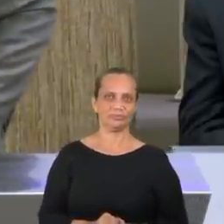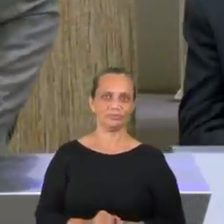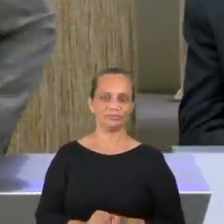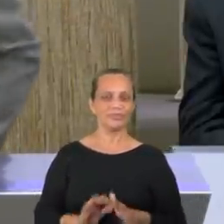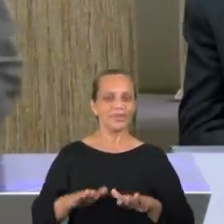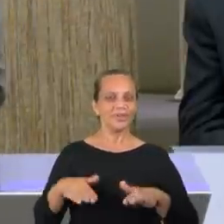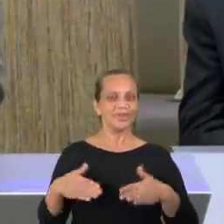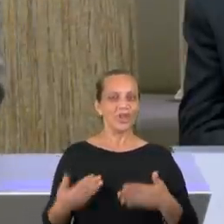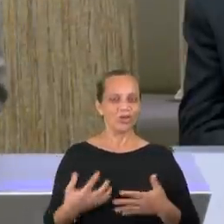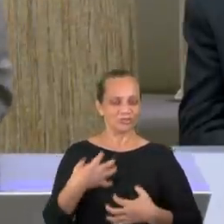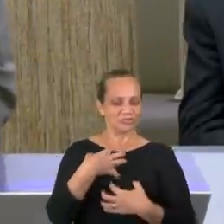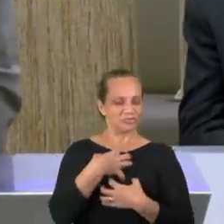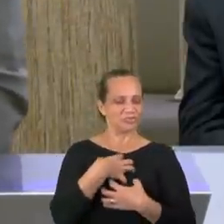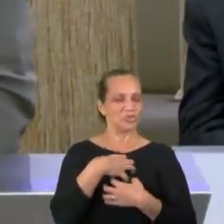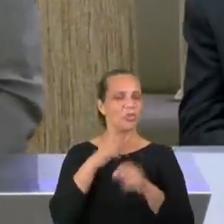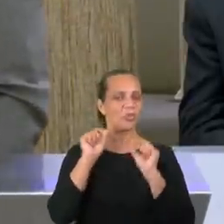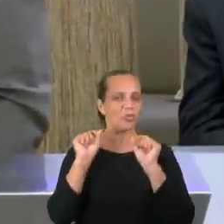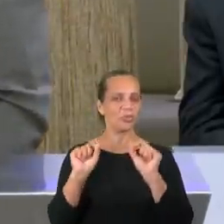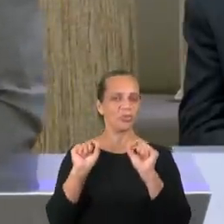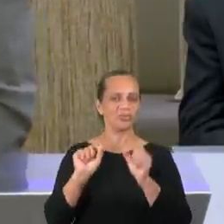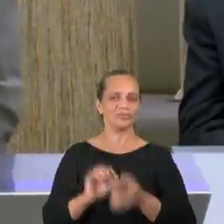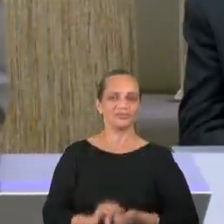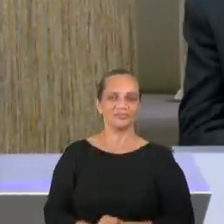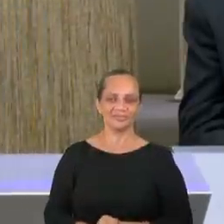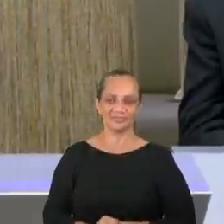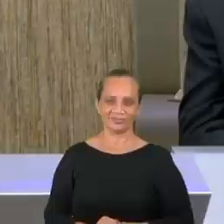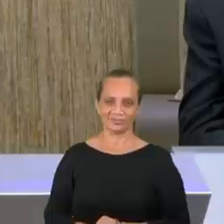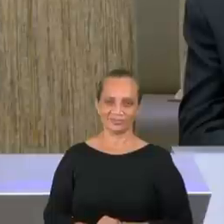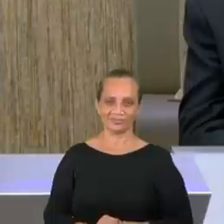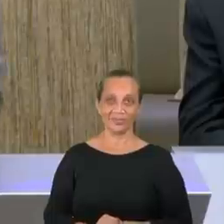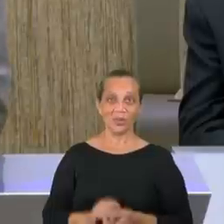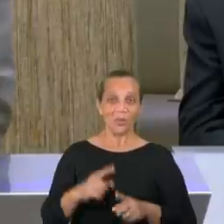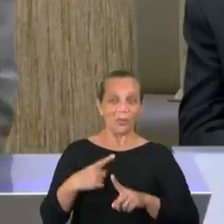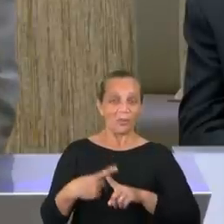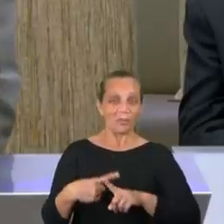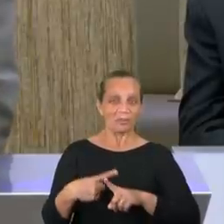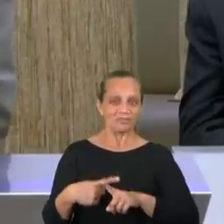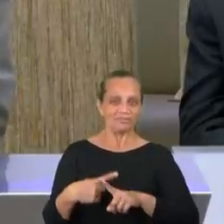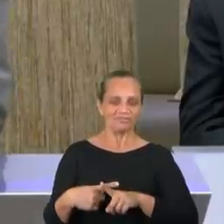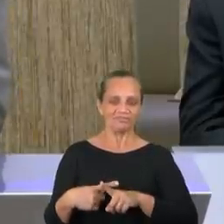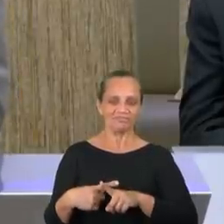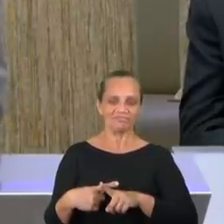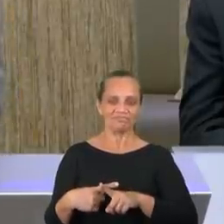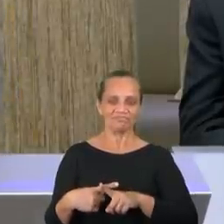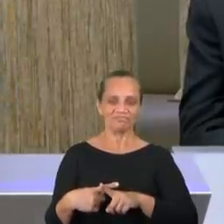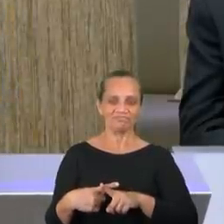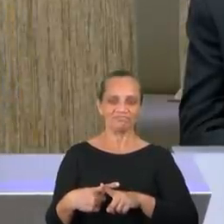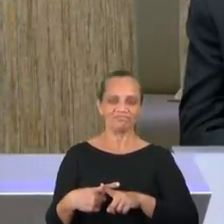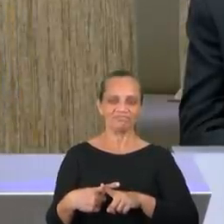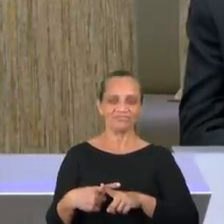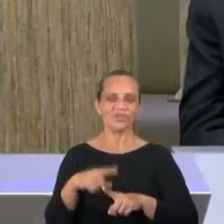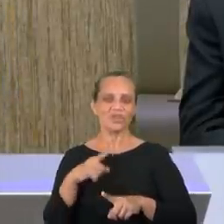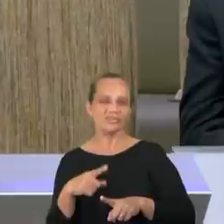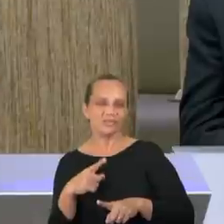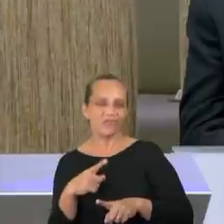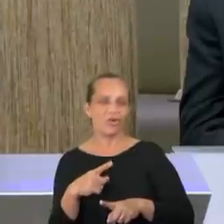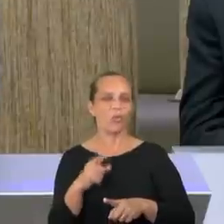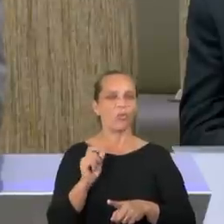aperta a situação, porque enquanto está dando para